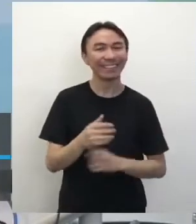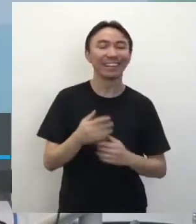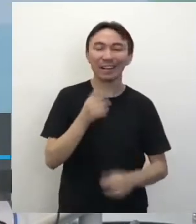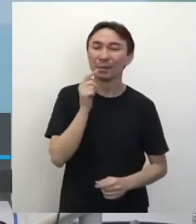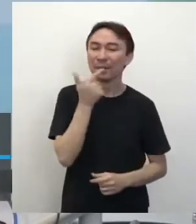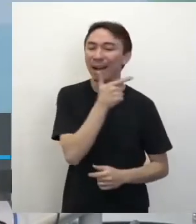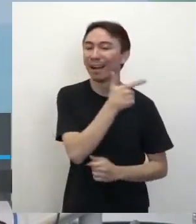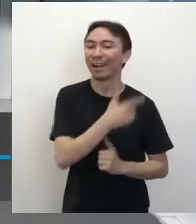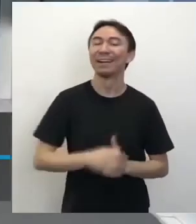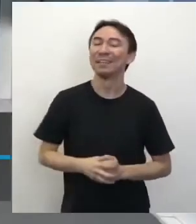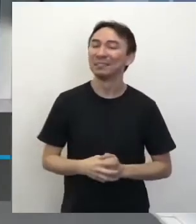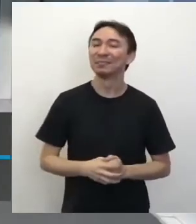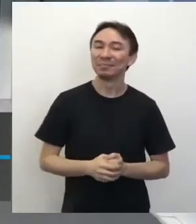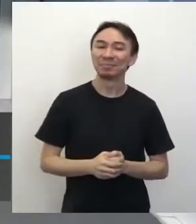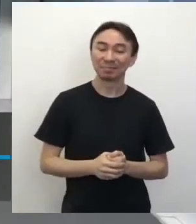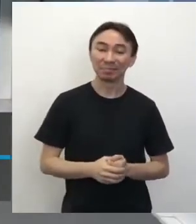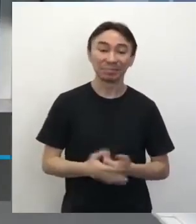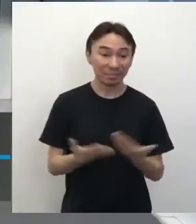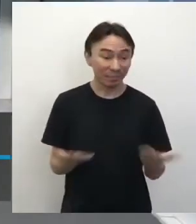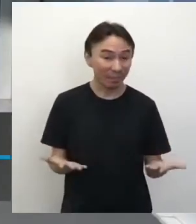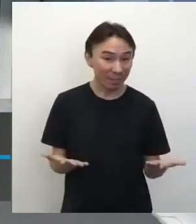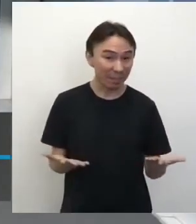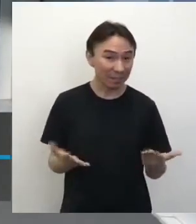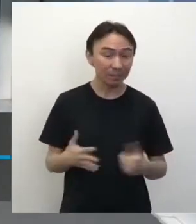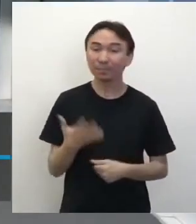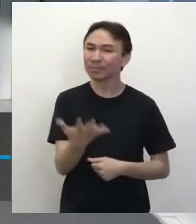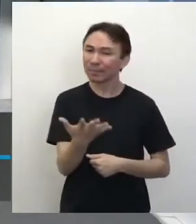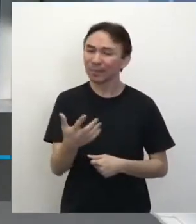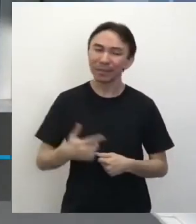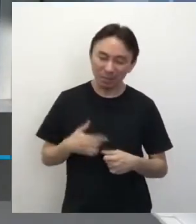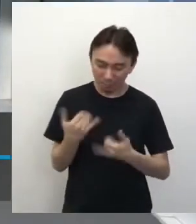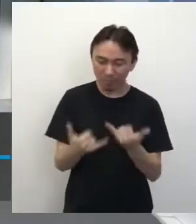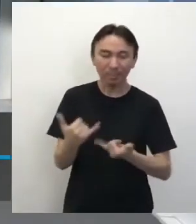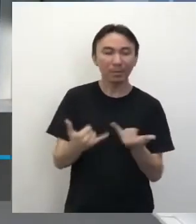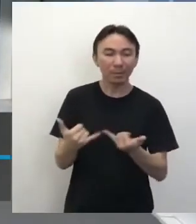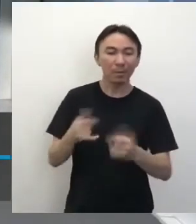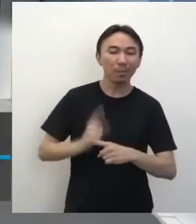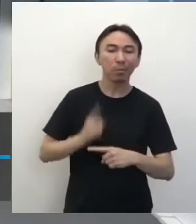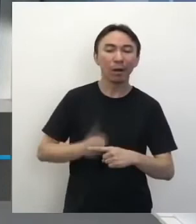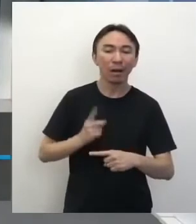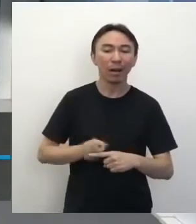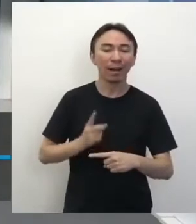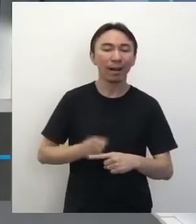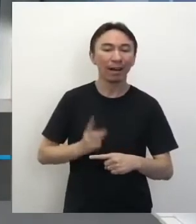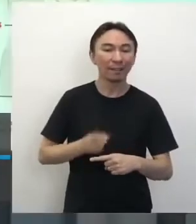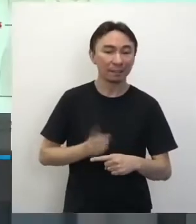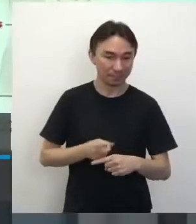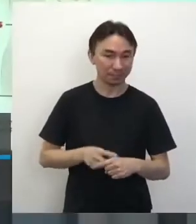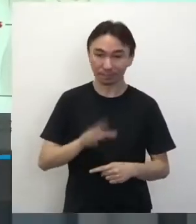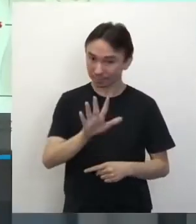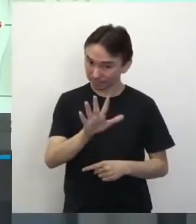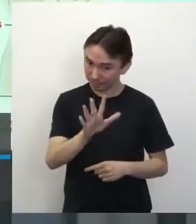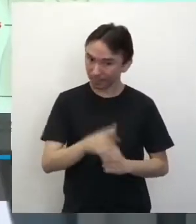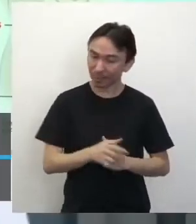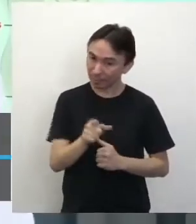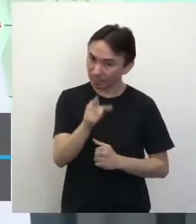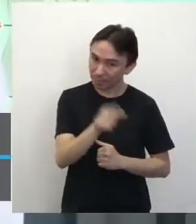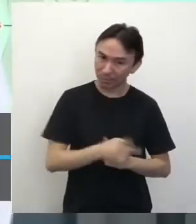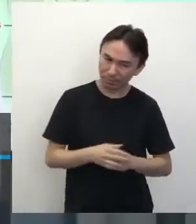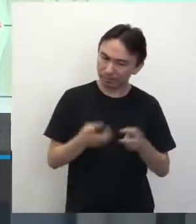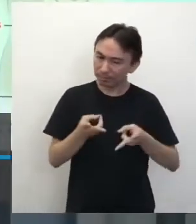50%. Muito bem. Gente, então a ideia, por que eu fiz essa brincadeira com vocês? Porque eu quero que vocês